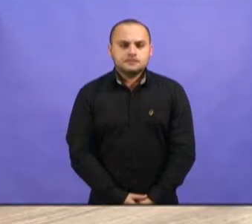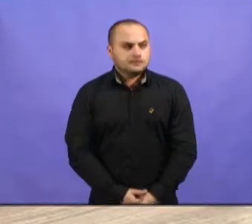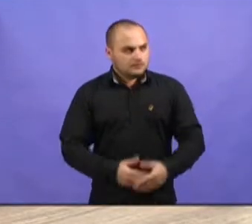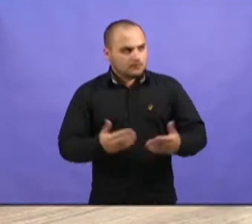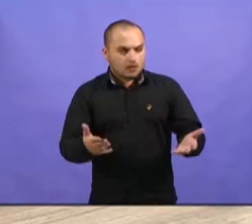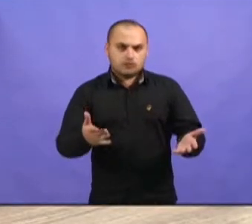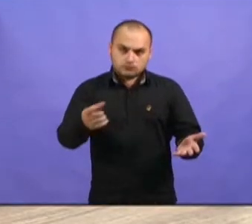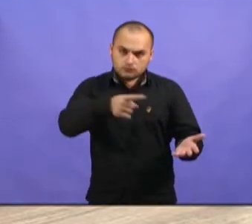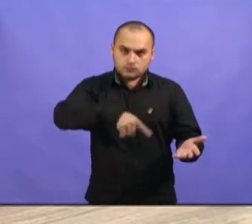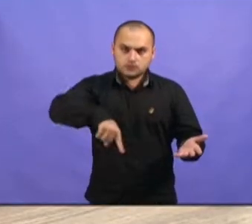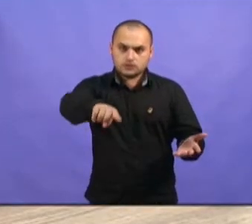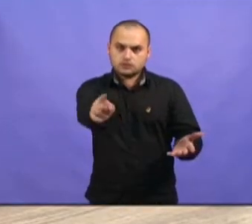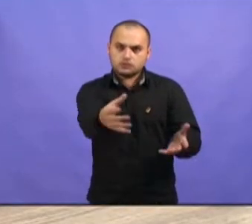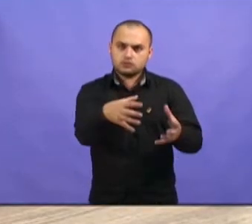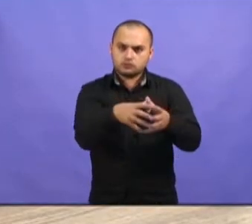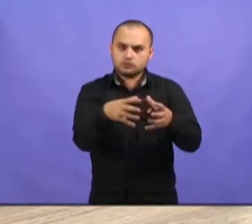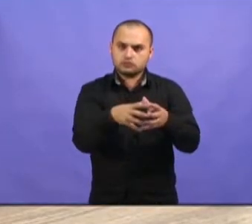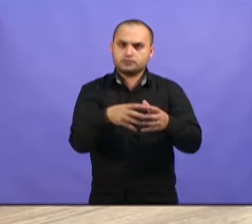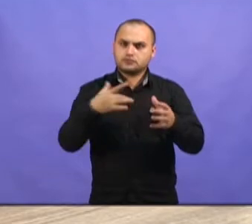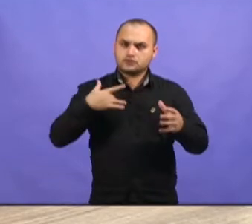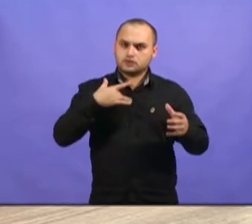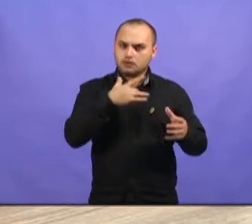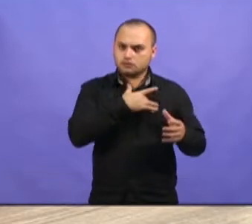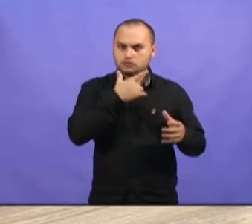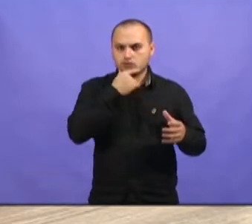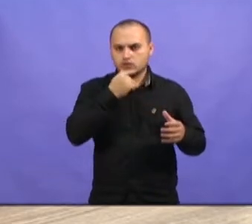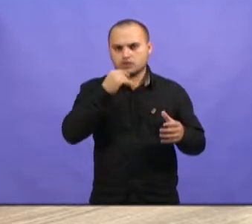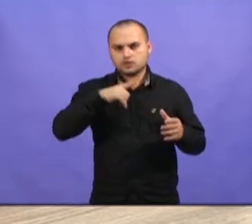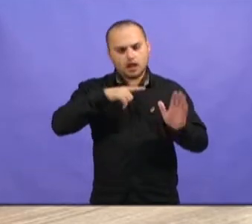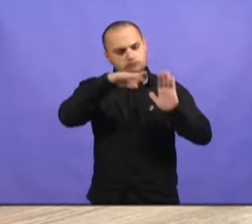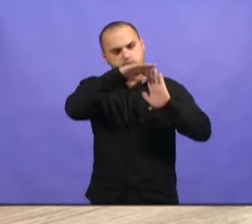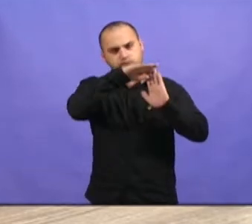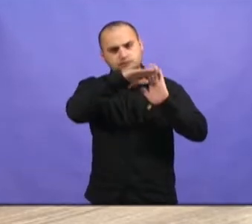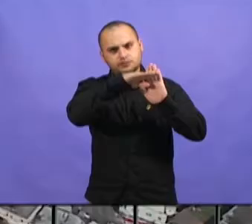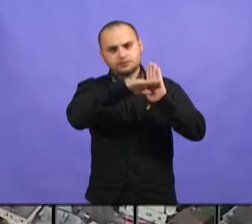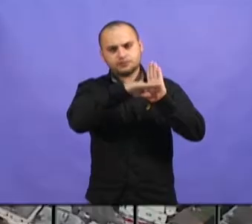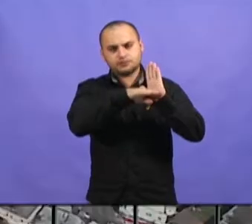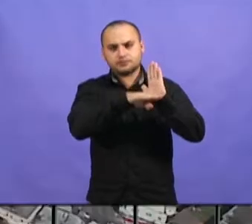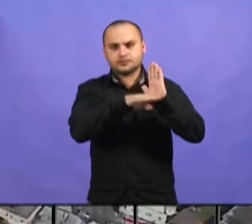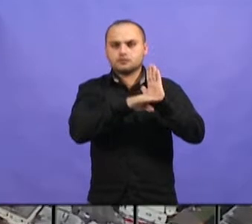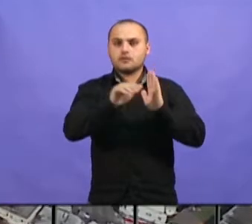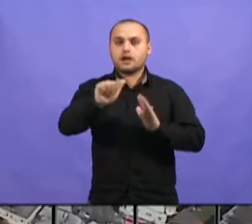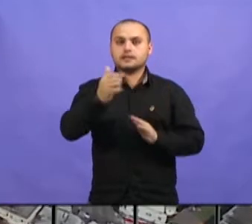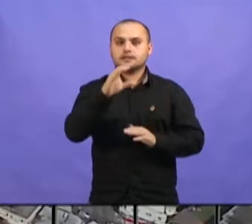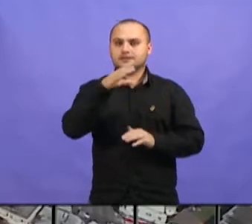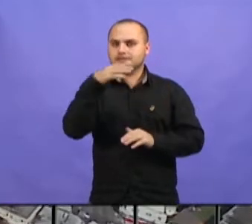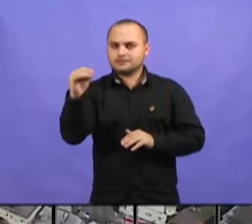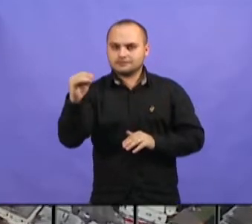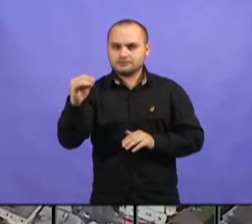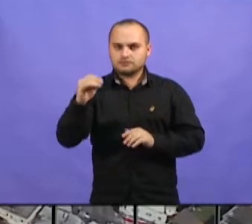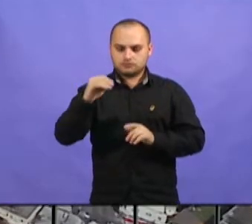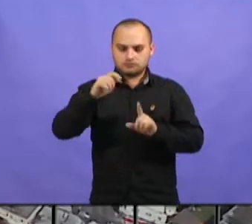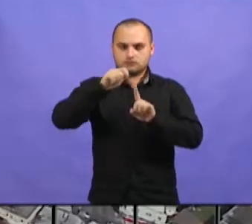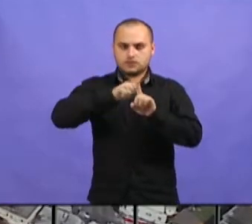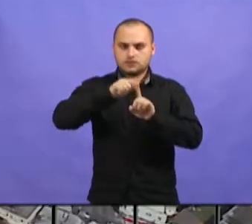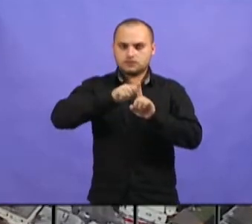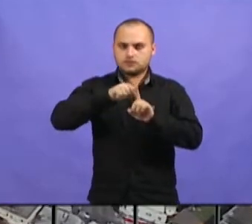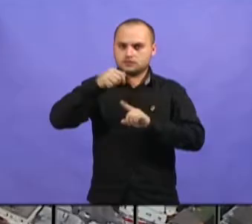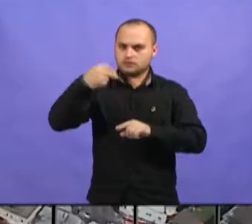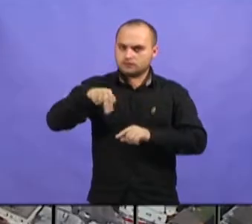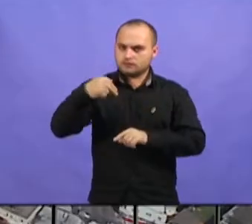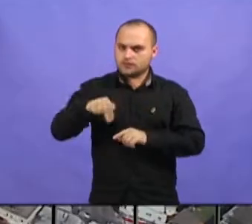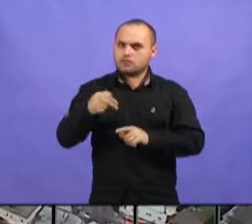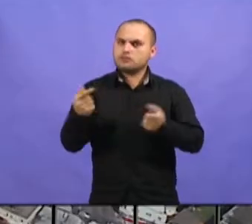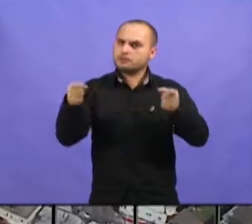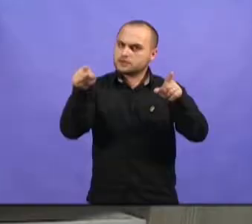equipe lá da Saúde do Homem vão elaborar uma programação, diversas ações para o mês de novembro aqui em Itajaí, parcerias com